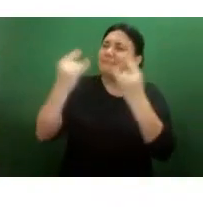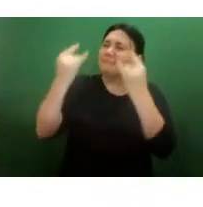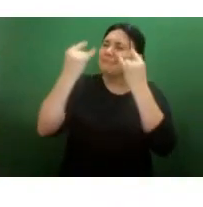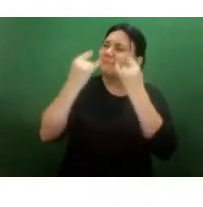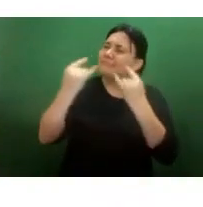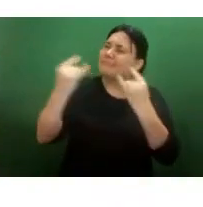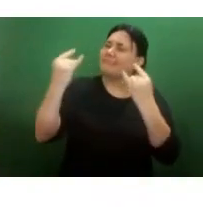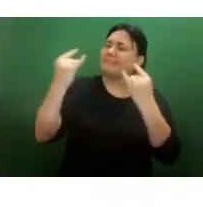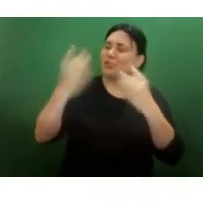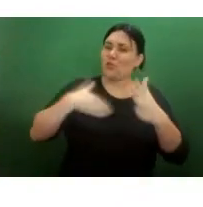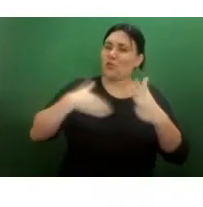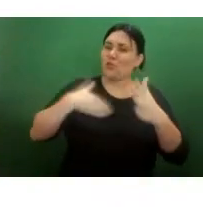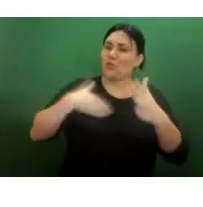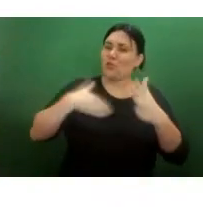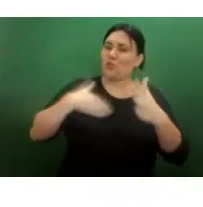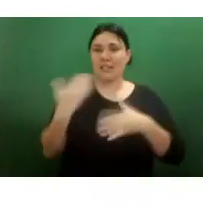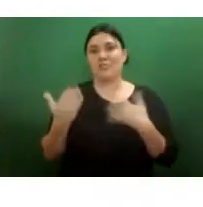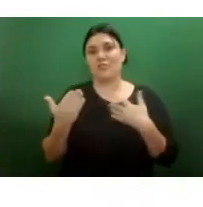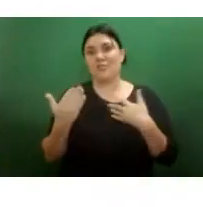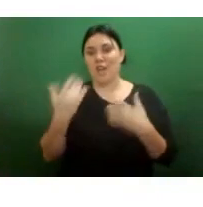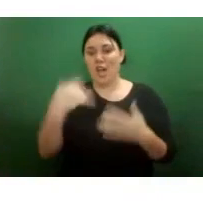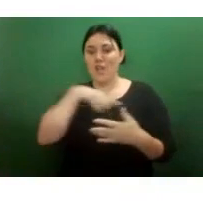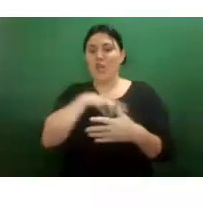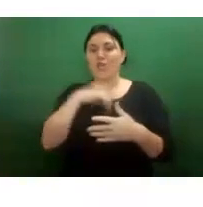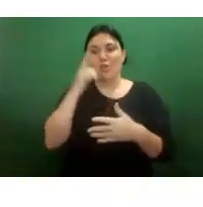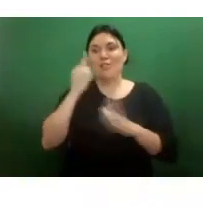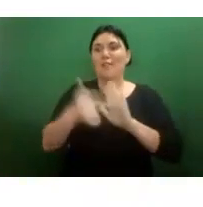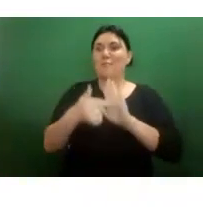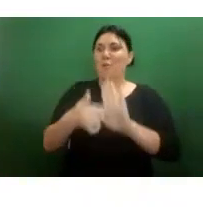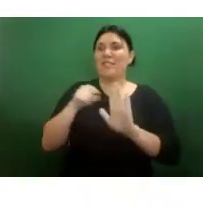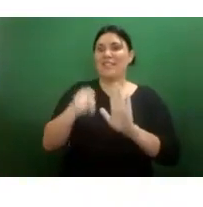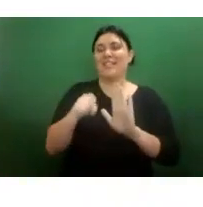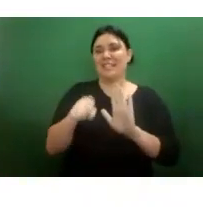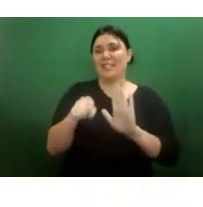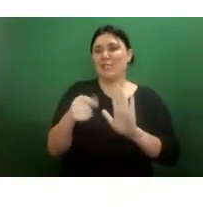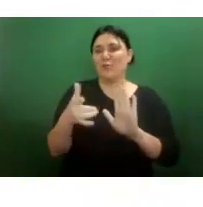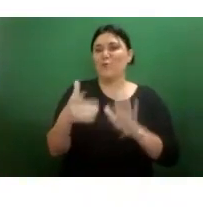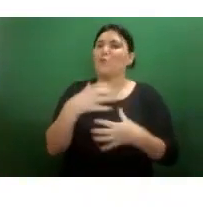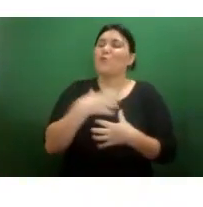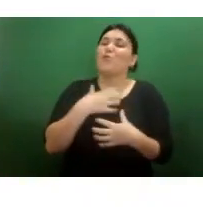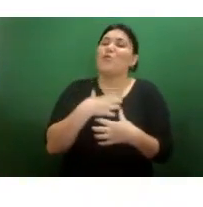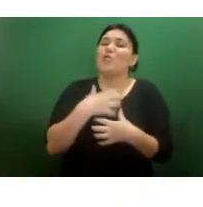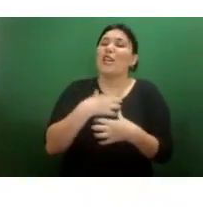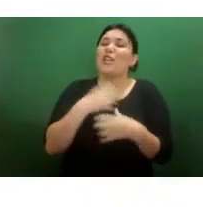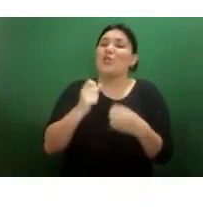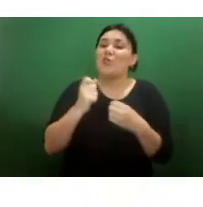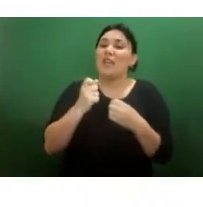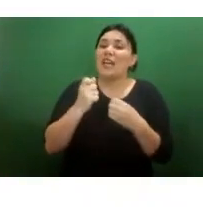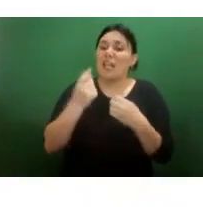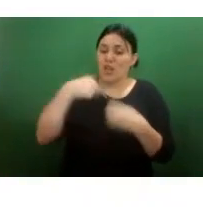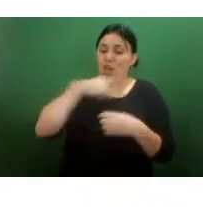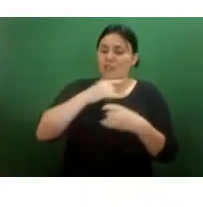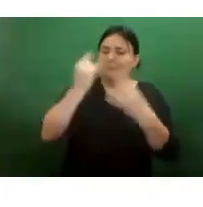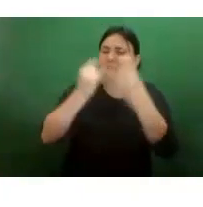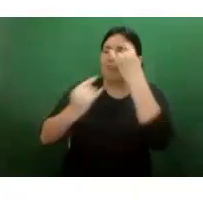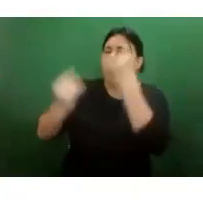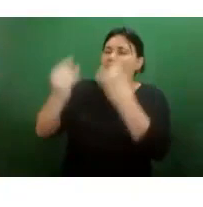a gente deixa transparecer isso, o nosso encantamento